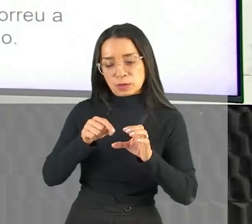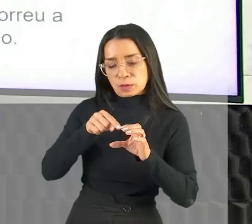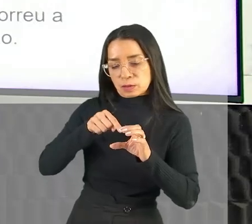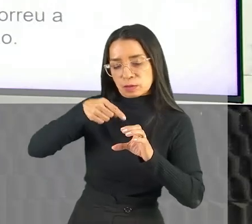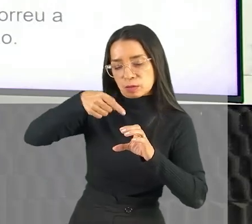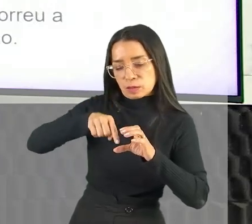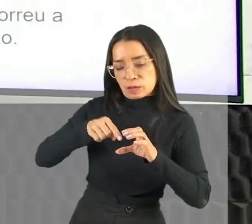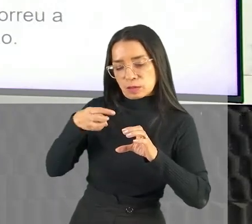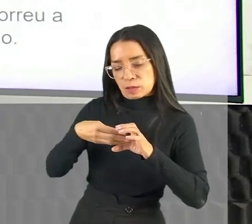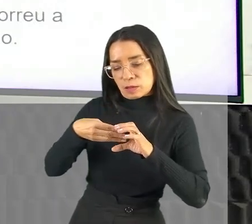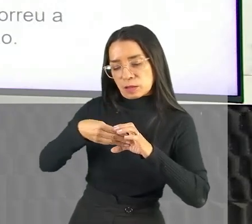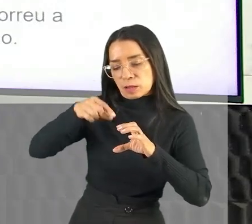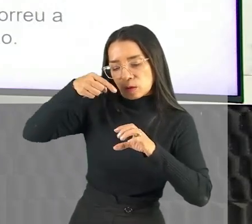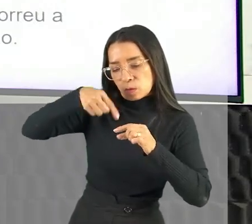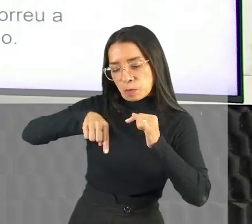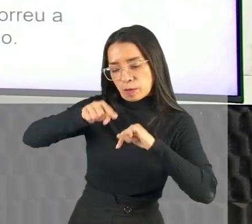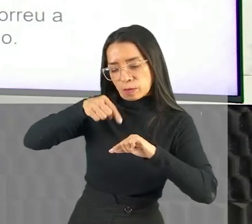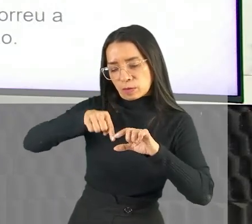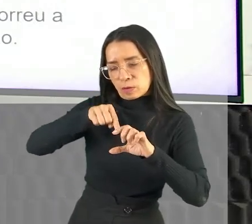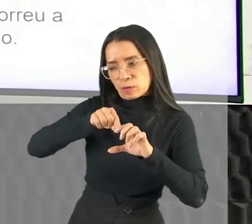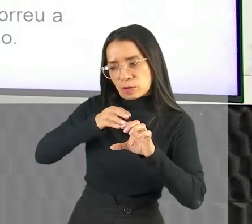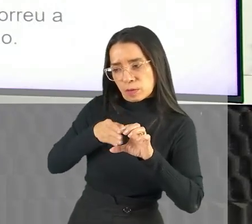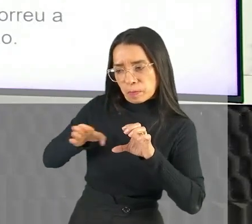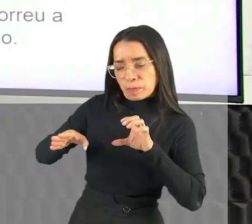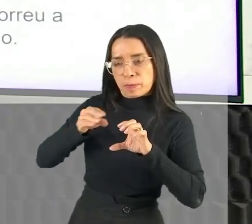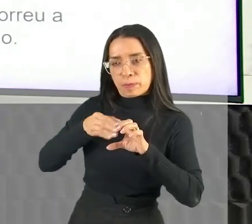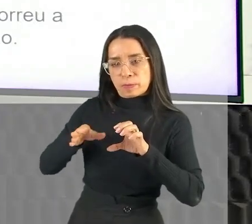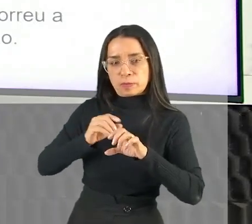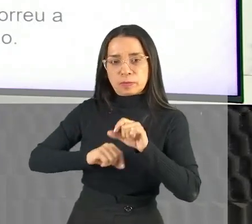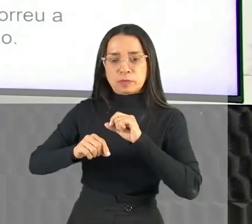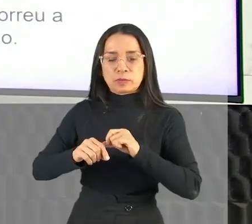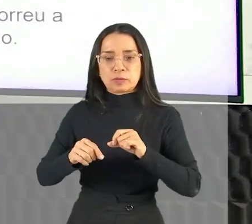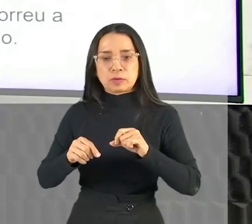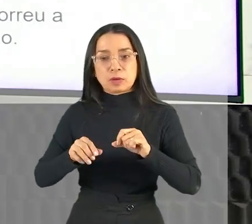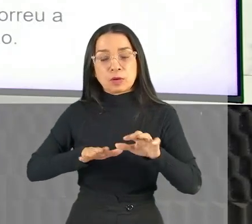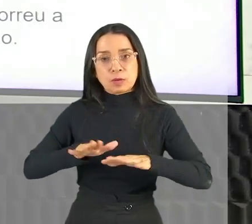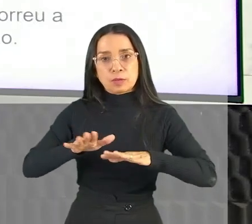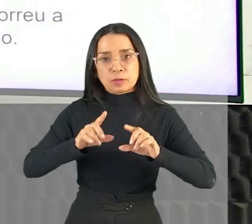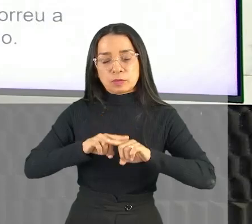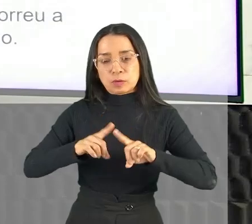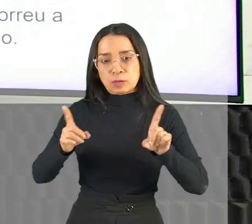expulsa, né, essa partícula. Então, é o movimento contrário da fagocitose.